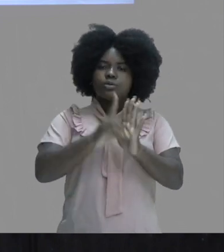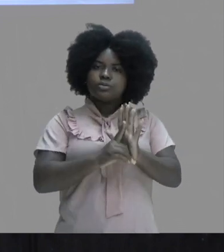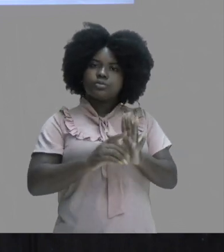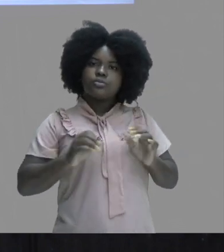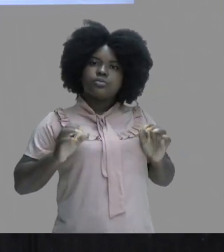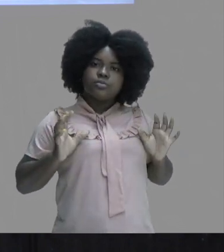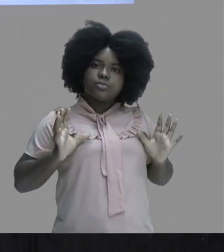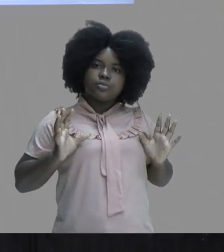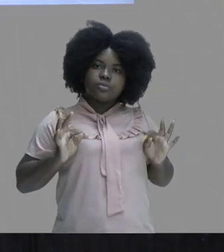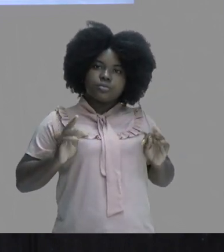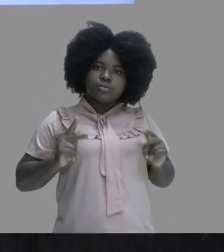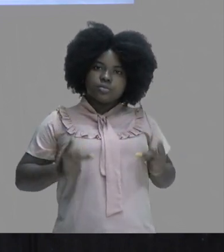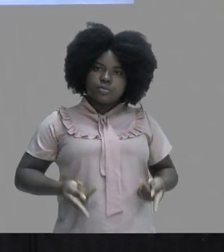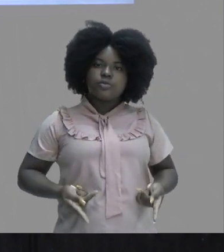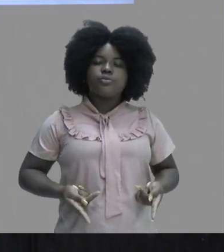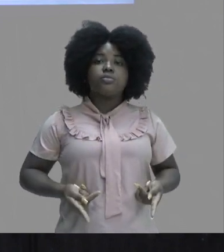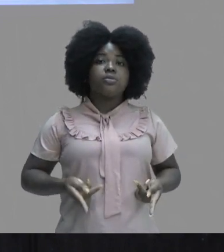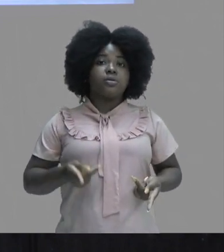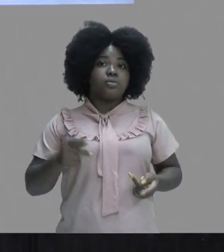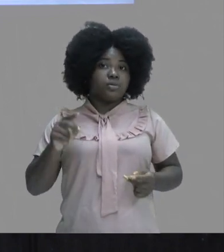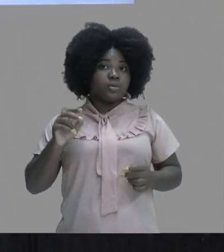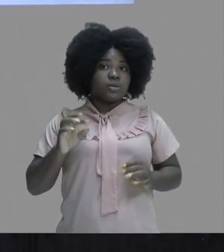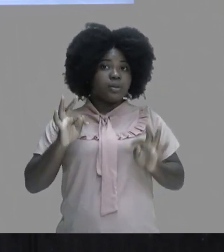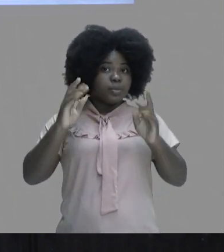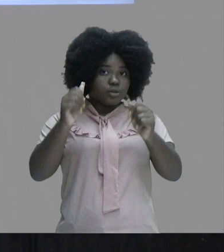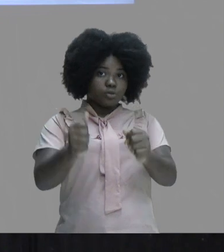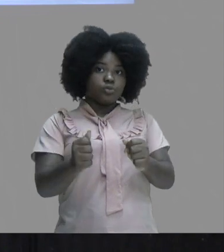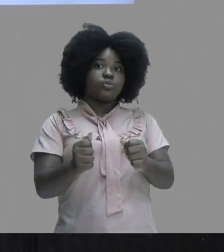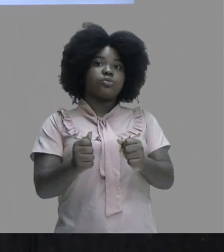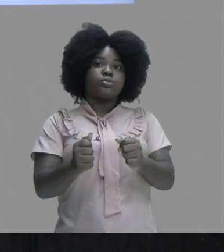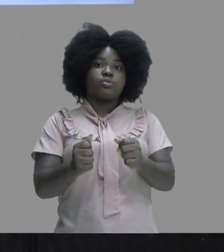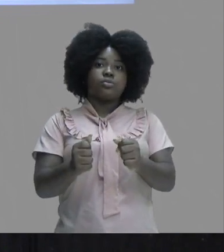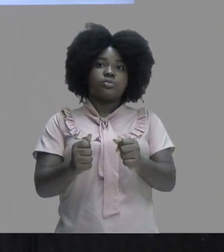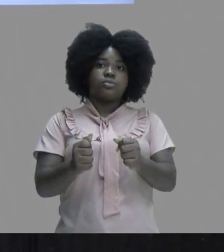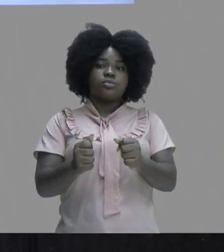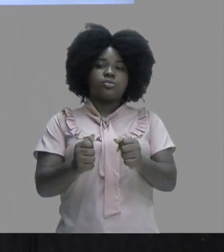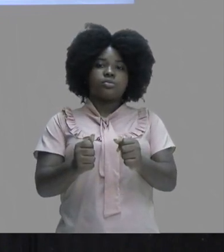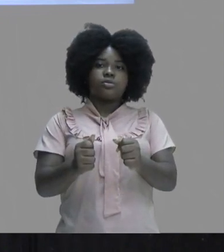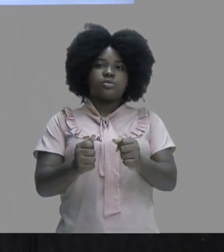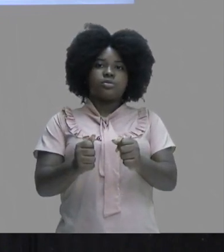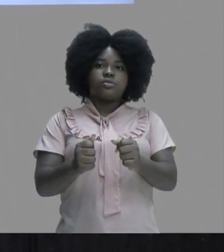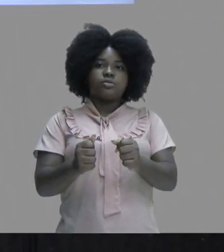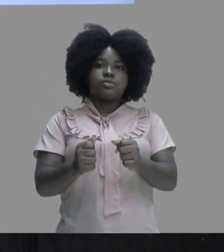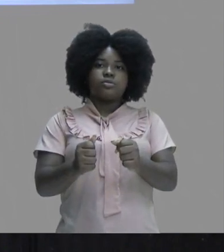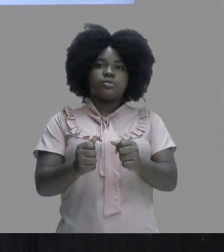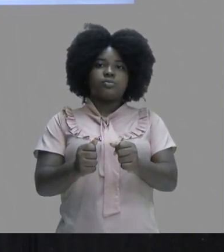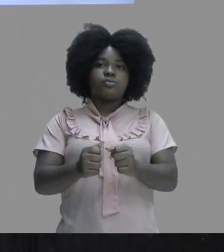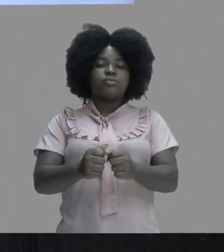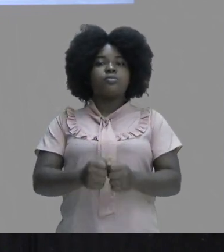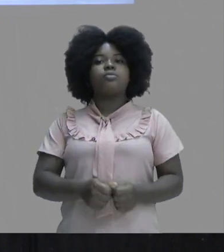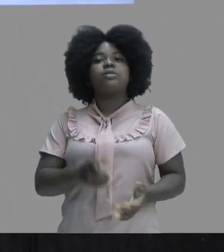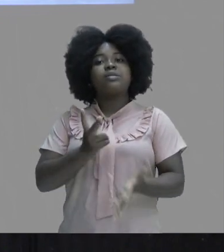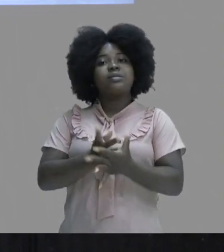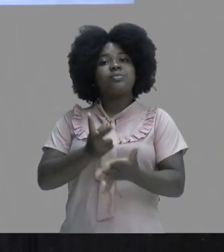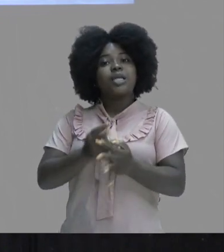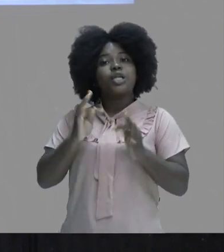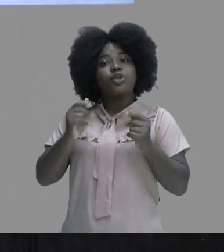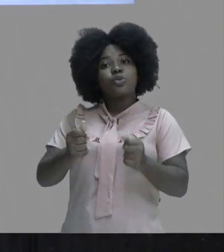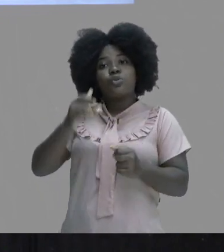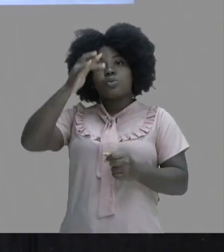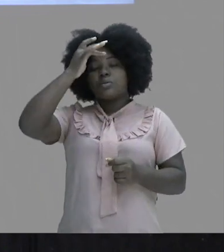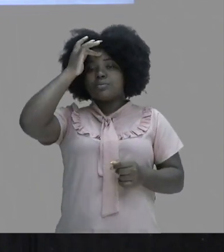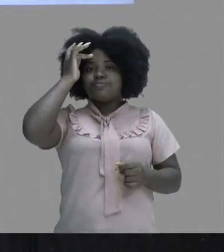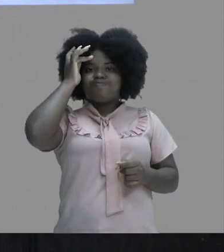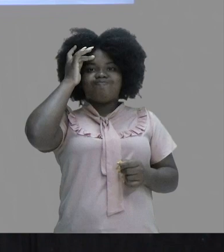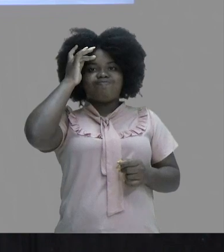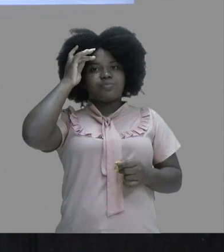seres humanos, certo? Universais porque valem para todos os seres humanos, certinho? Então